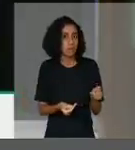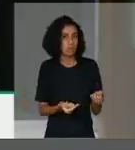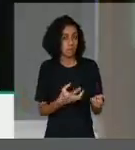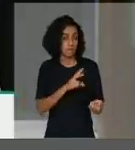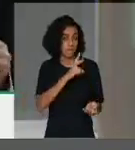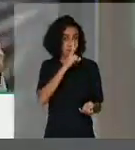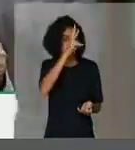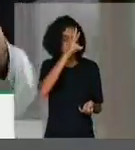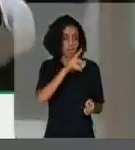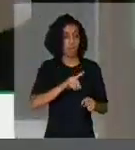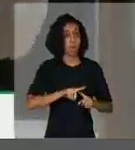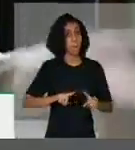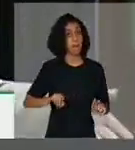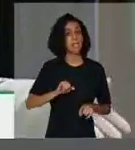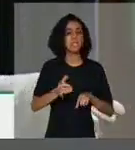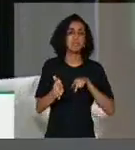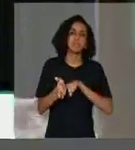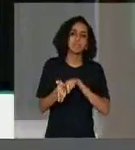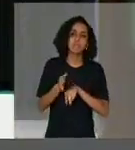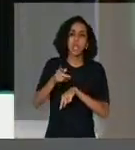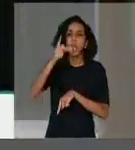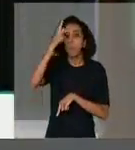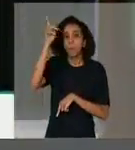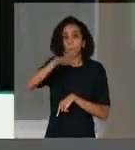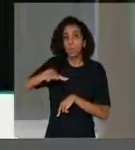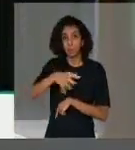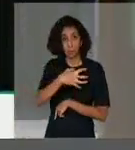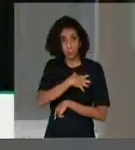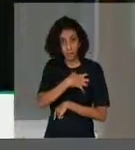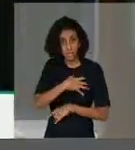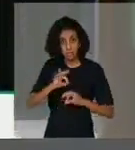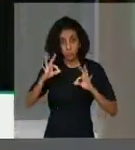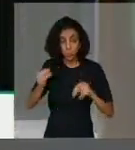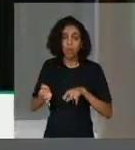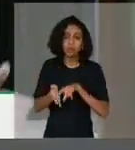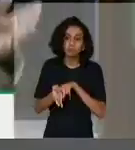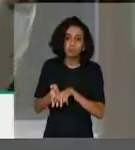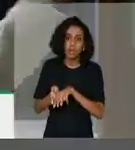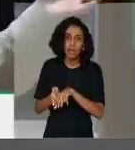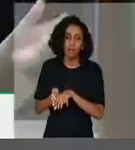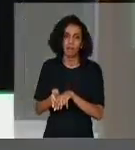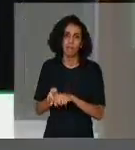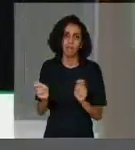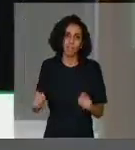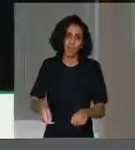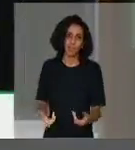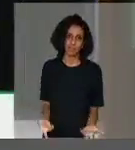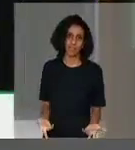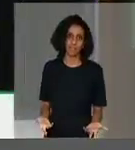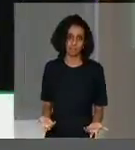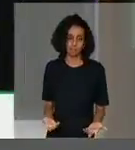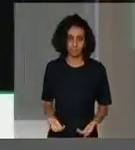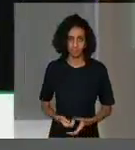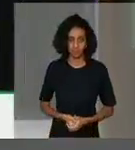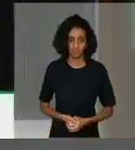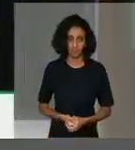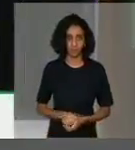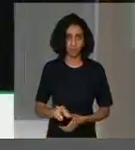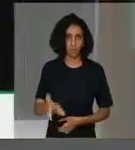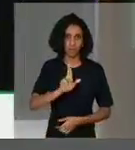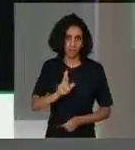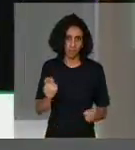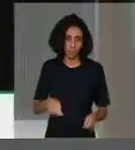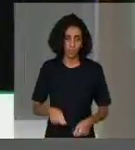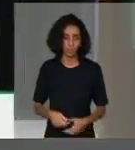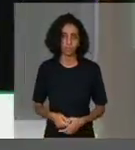se for ouvir a população de toda a Bahia, lógico que a gente não vai conseguir essa emancipação, como conseguimos aqui,